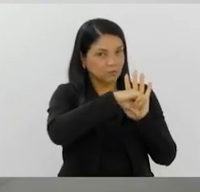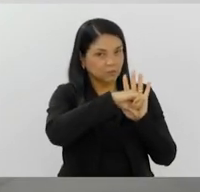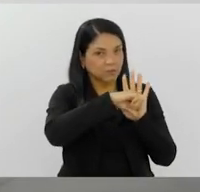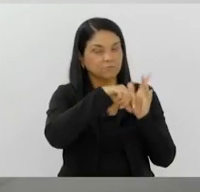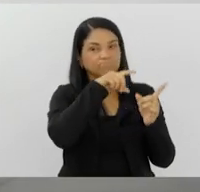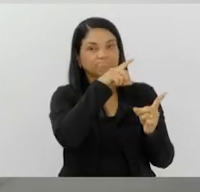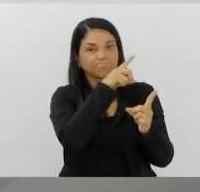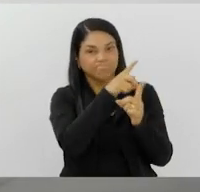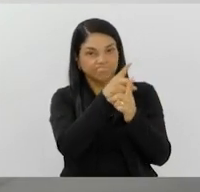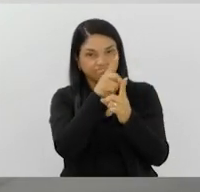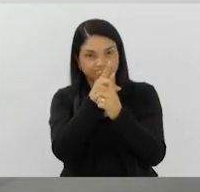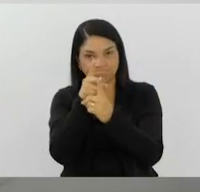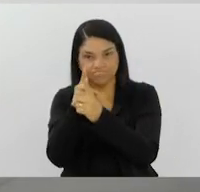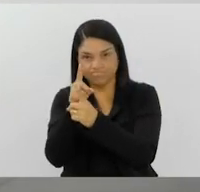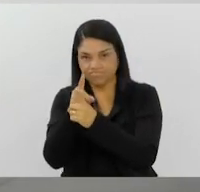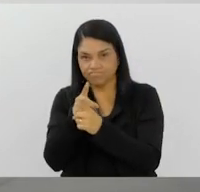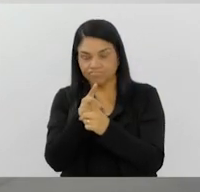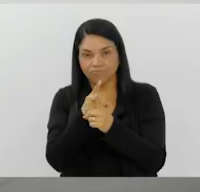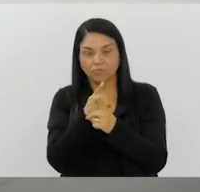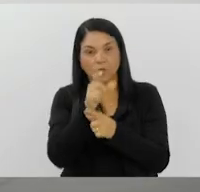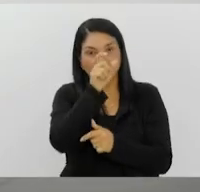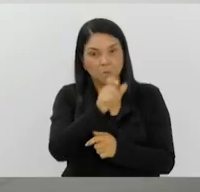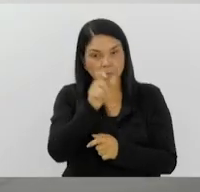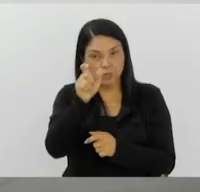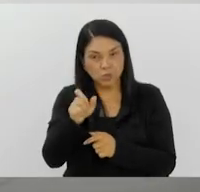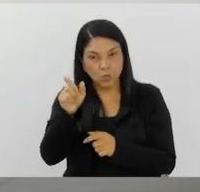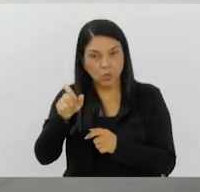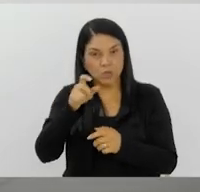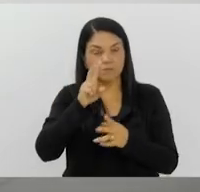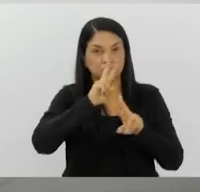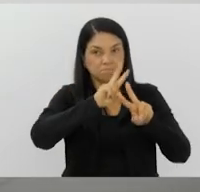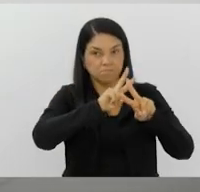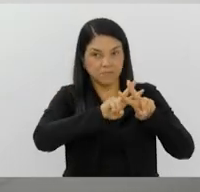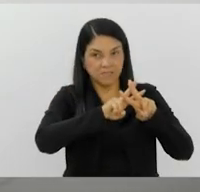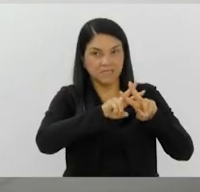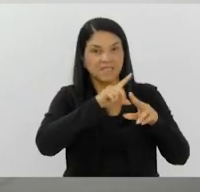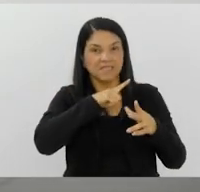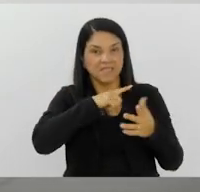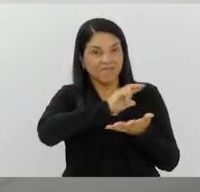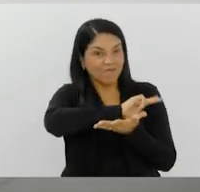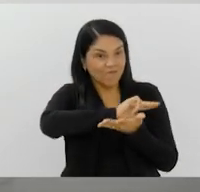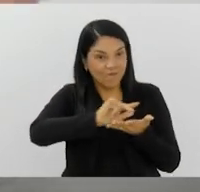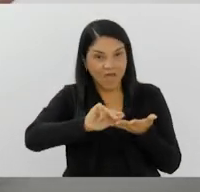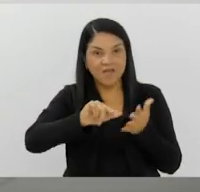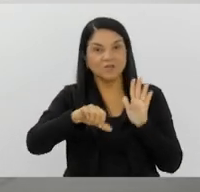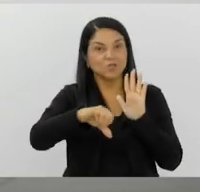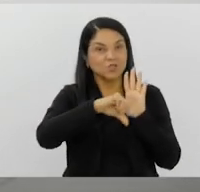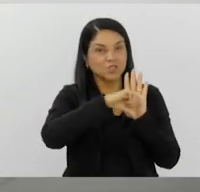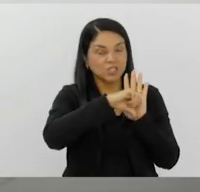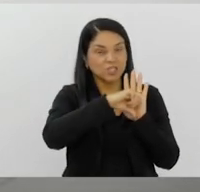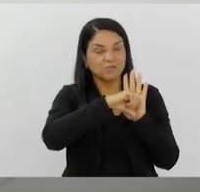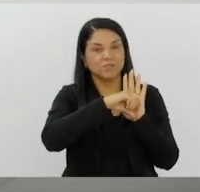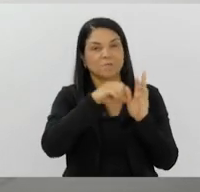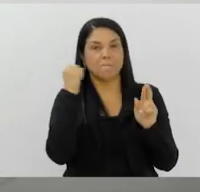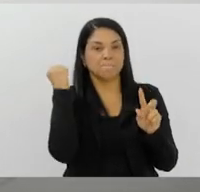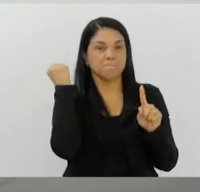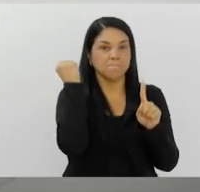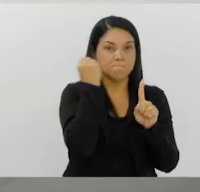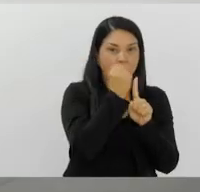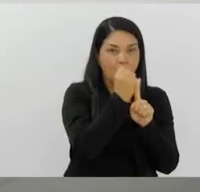identificados né praticados por autores presos existiam diversos crimes ediondos por